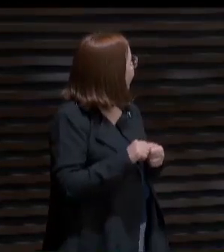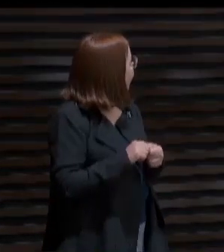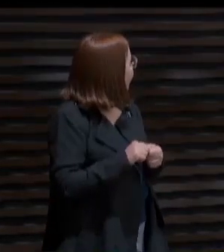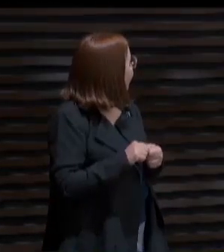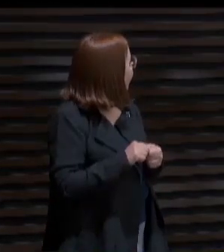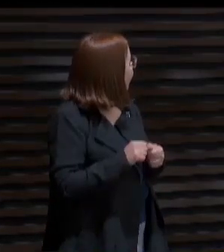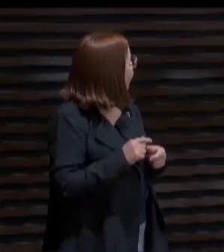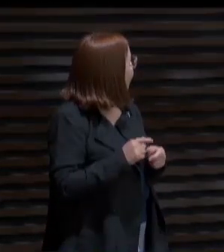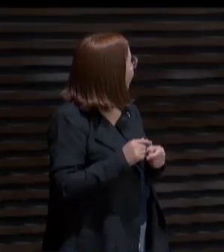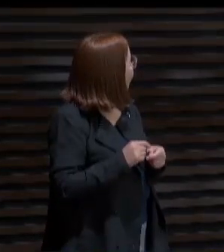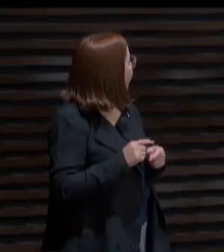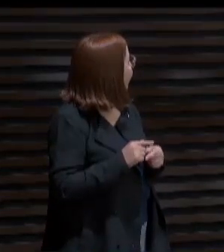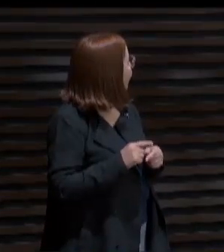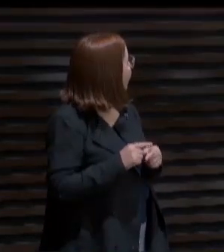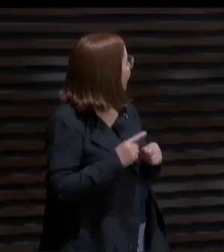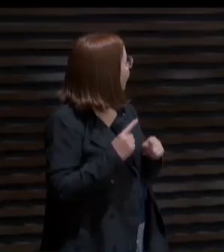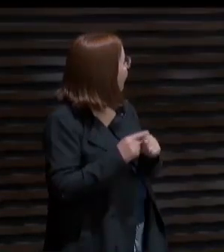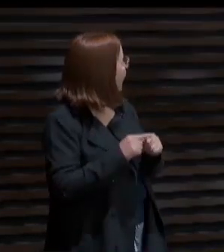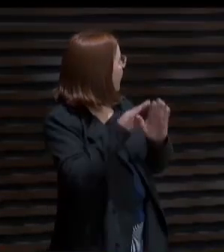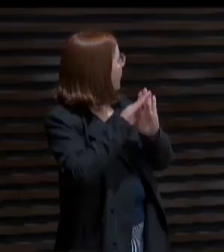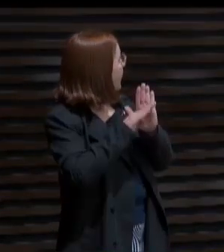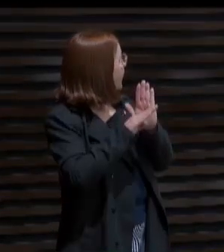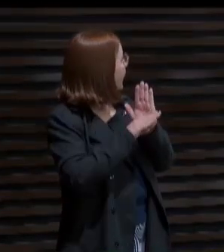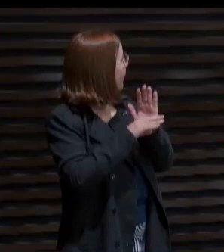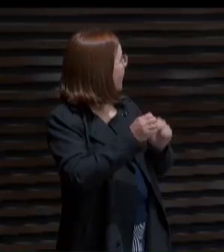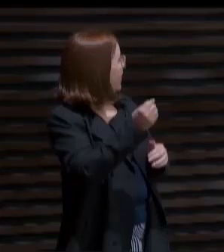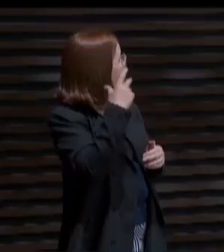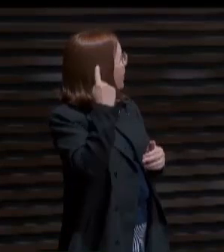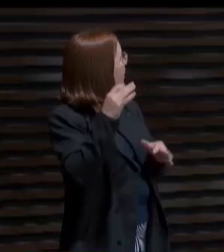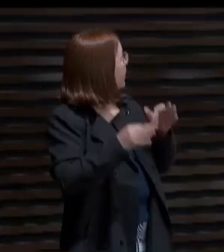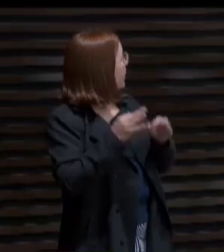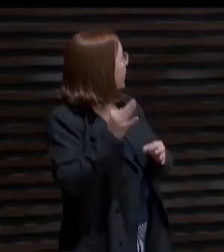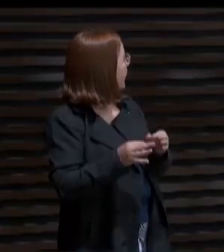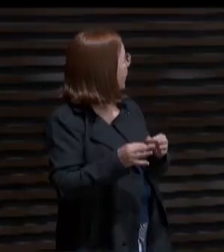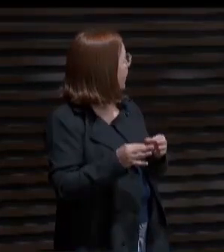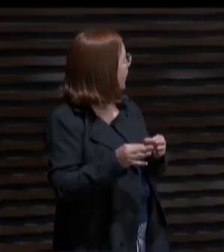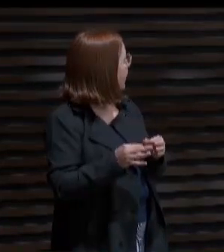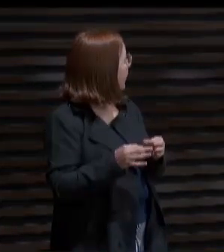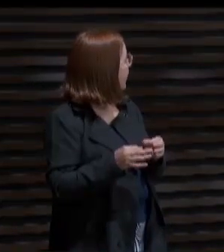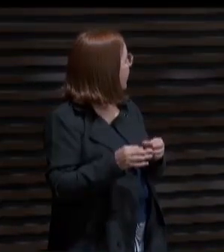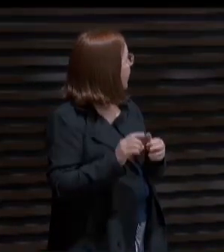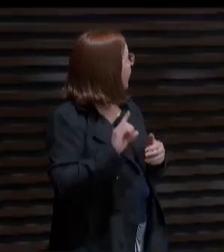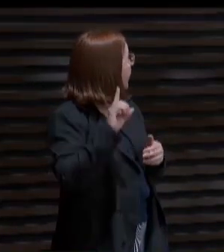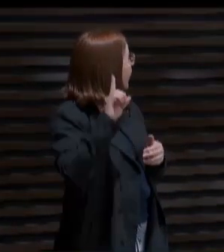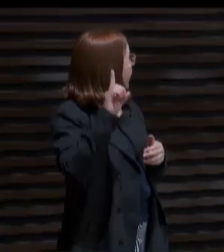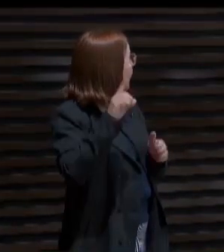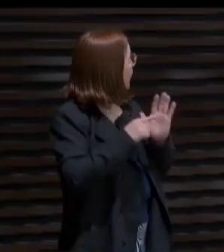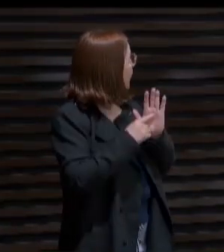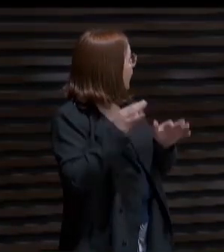presente. Com isso, Deus se mostrou justo, condenando o pecado, e